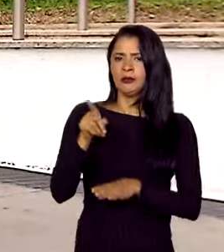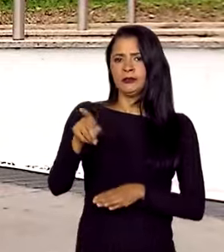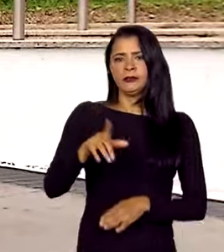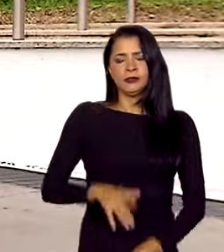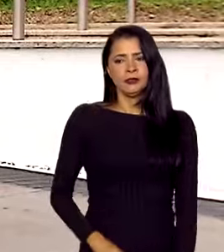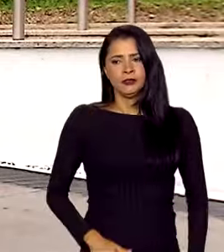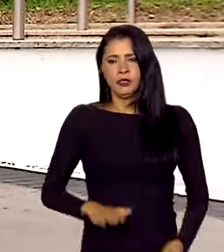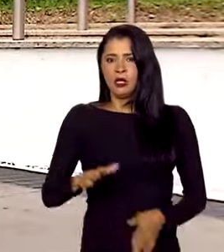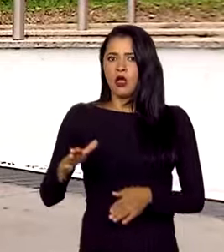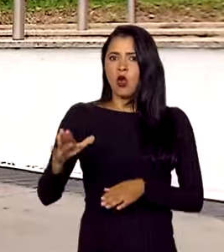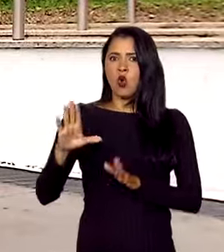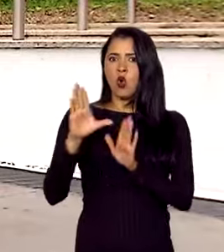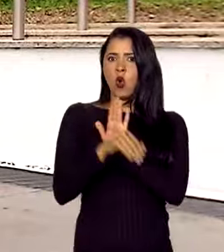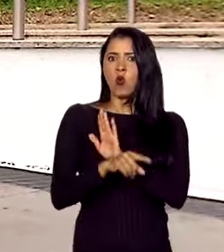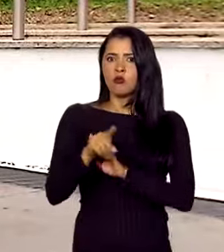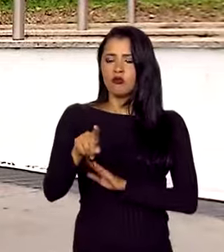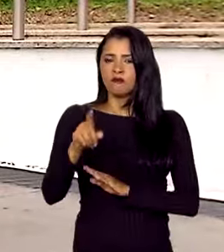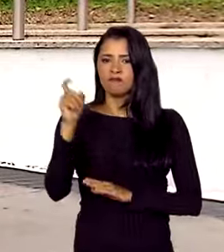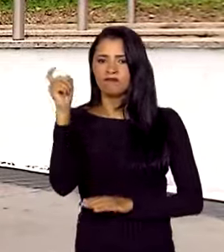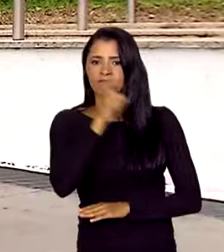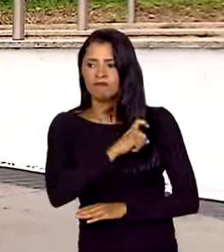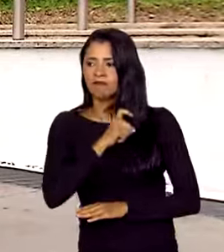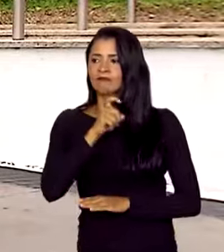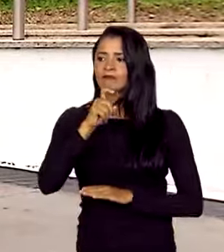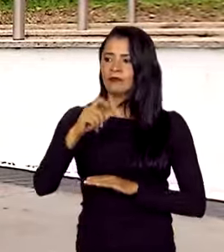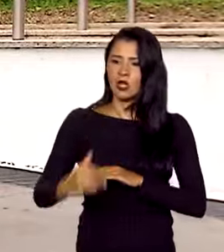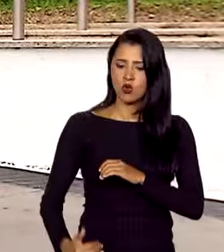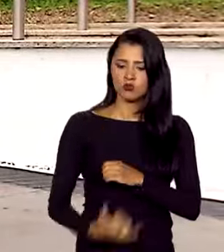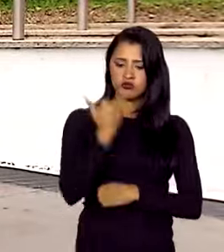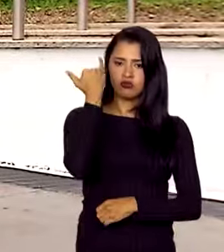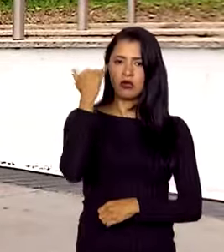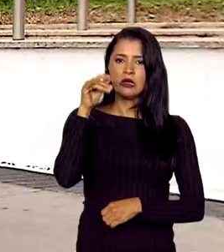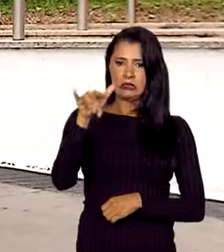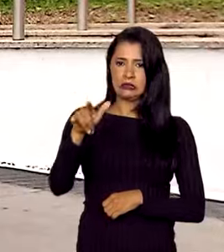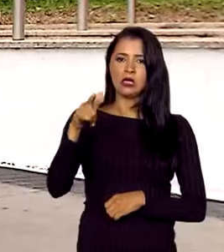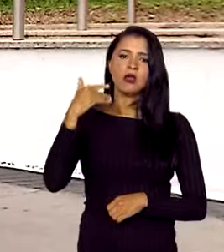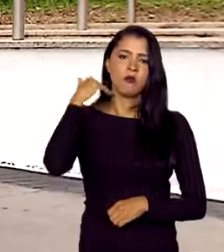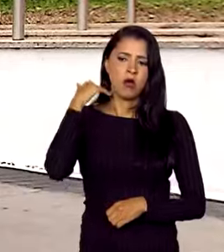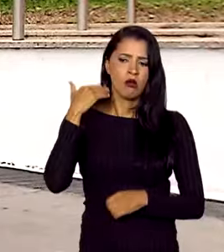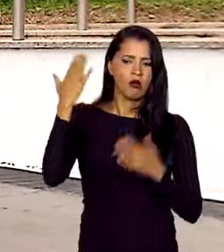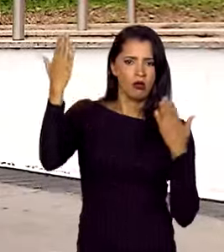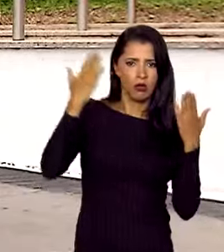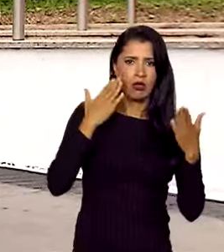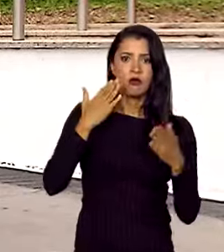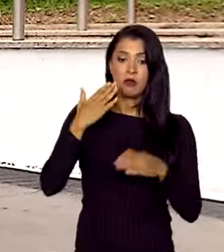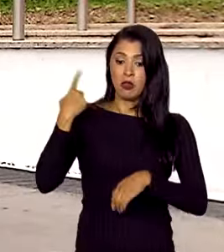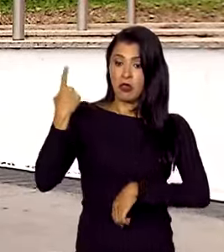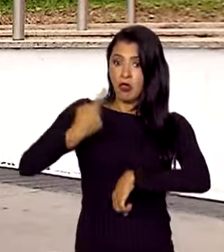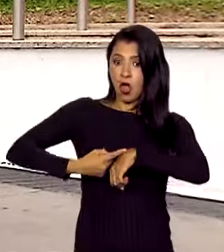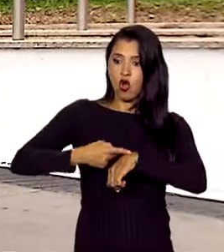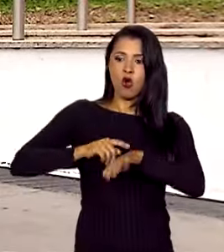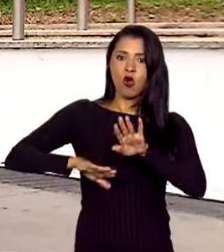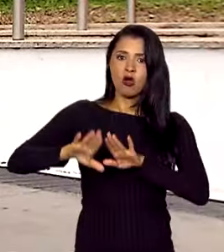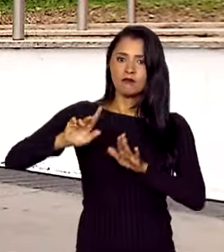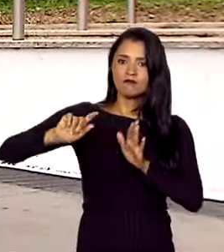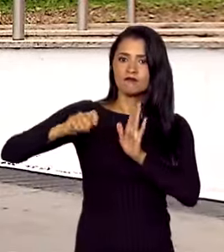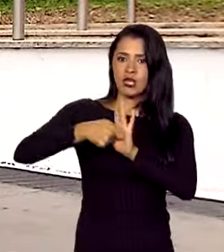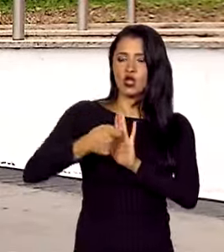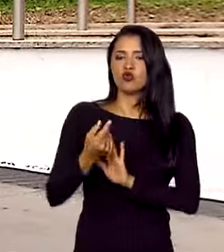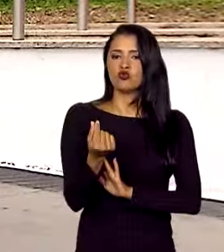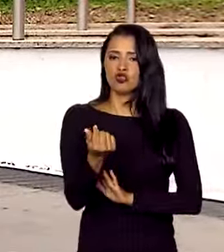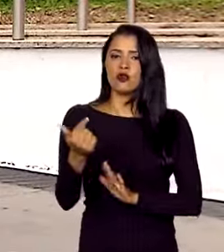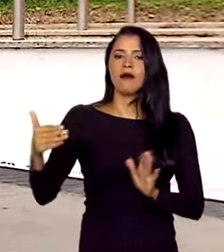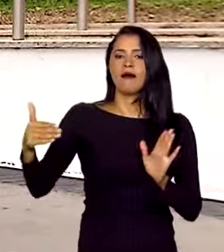de um golpe. Se o banco desconfiar dessa operação, é acionado o bloqueio cautelar do dinheiro por